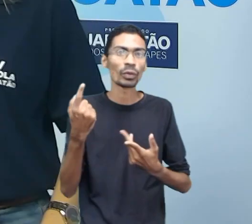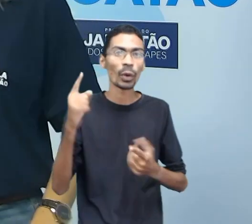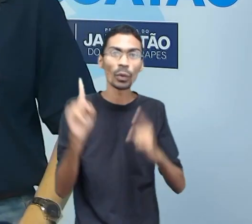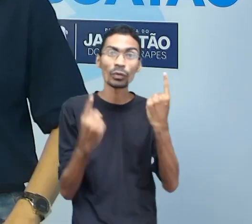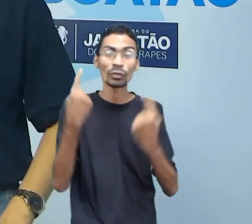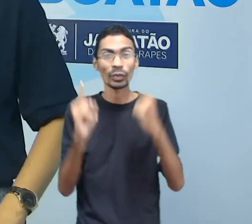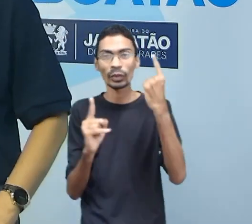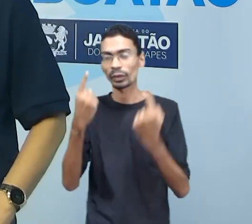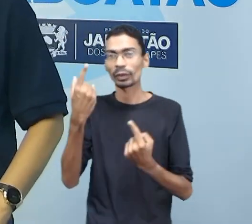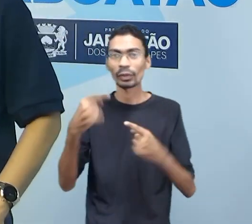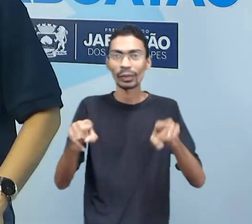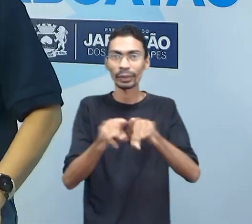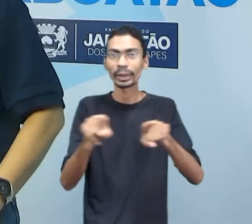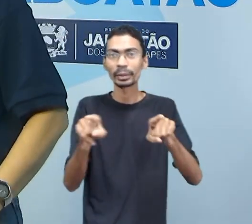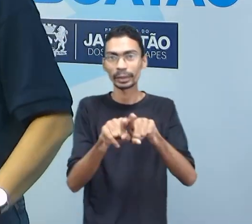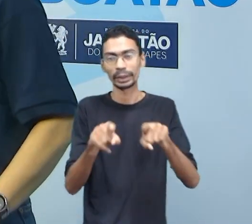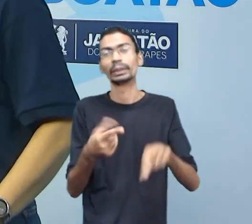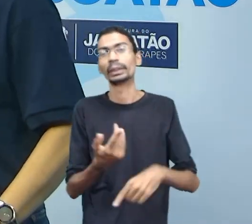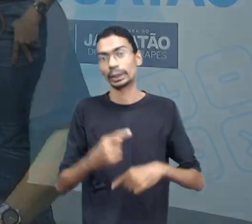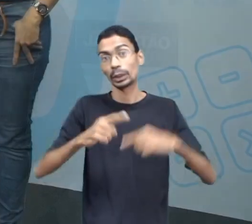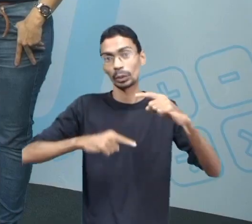património imaterial